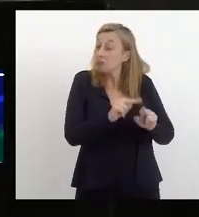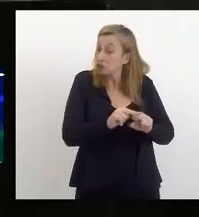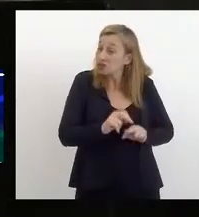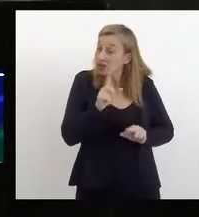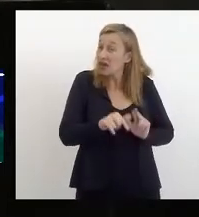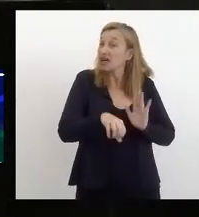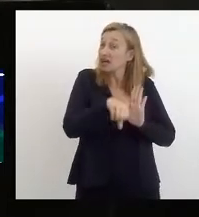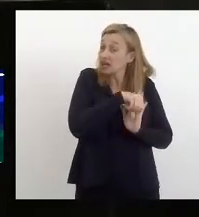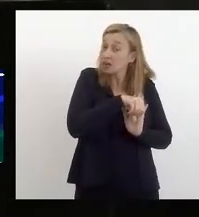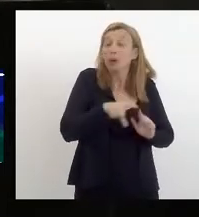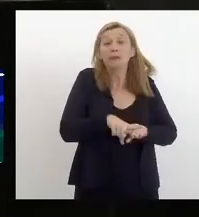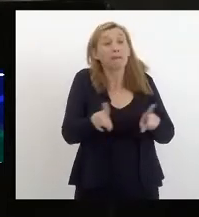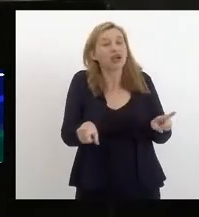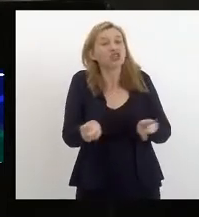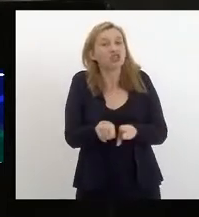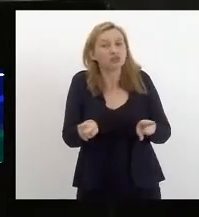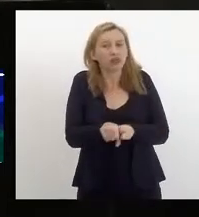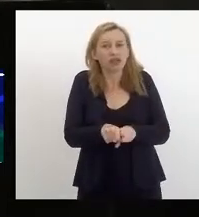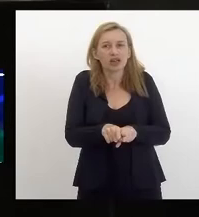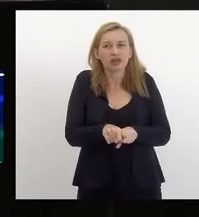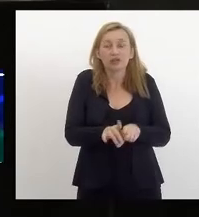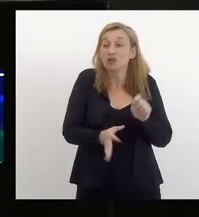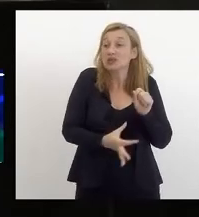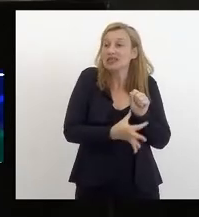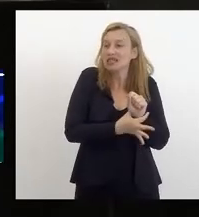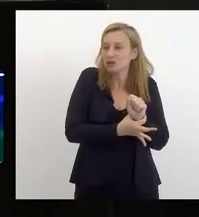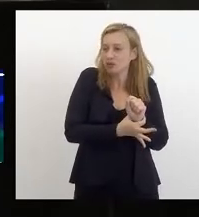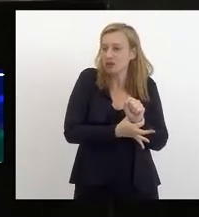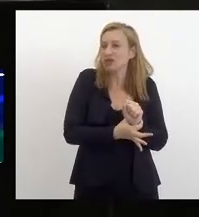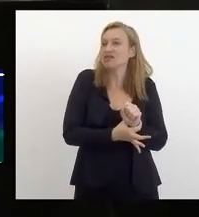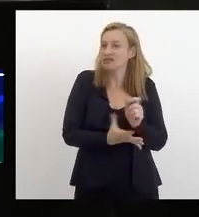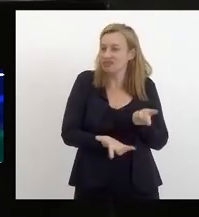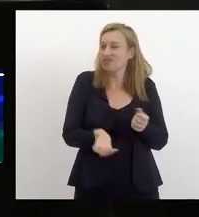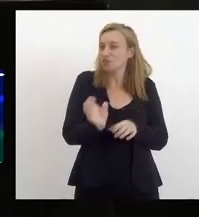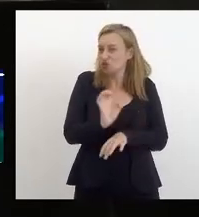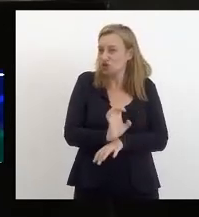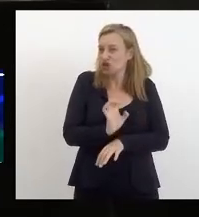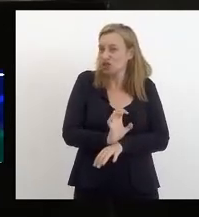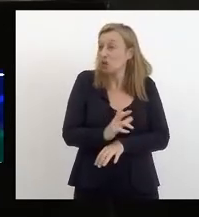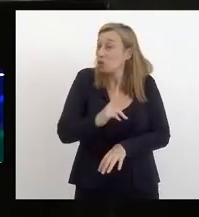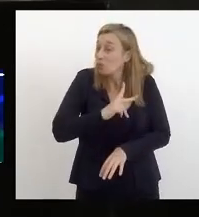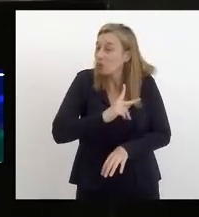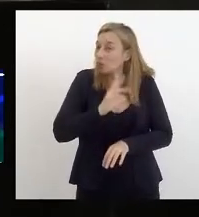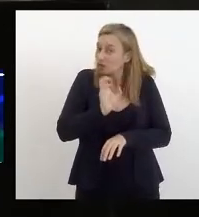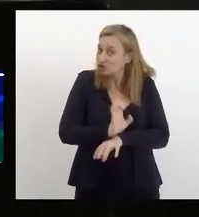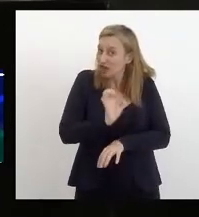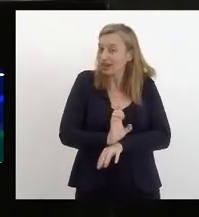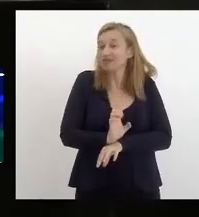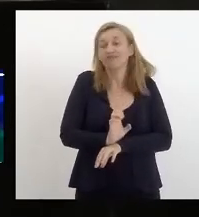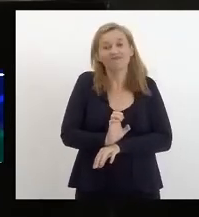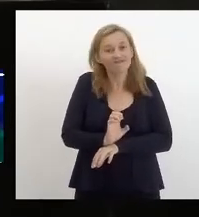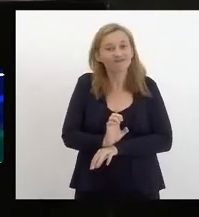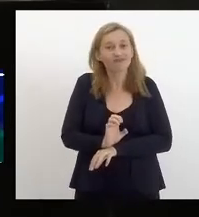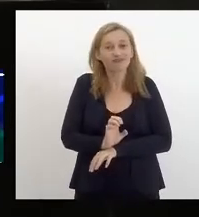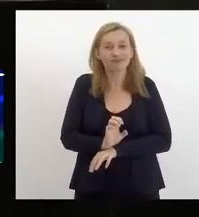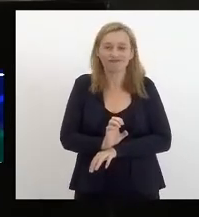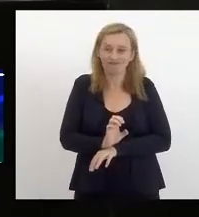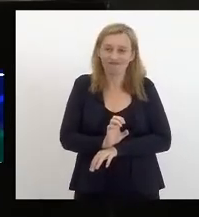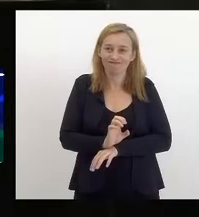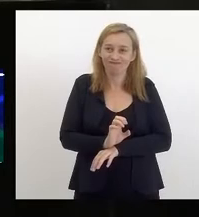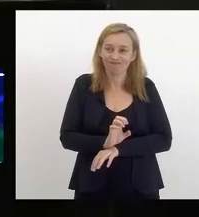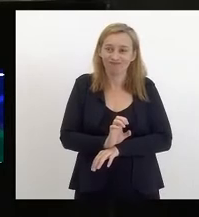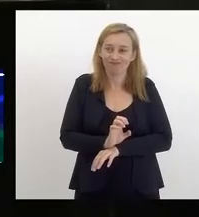mas também por Agentes do Estado também pelo próprio estado e notadamente através das suas forças